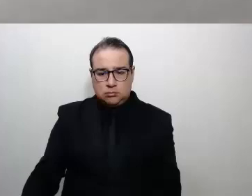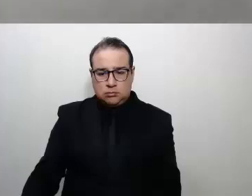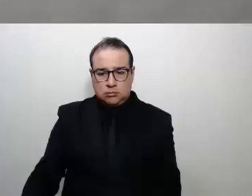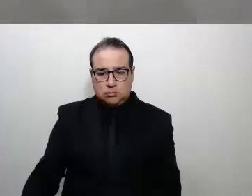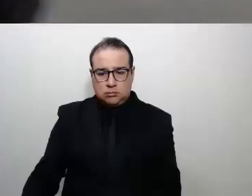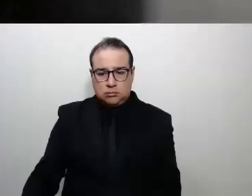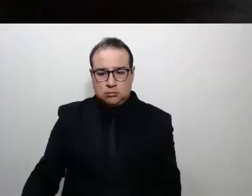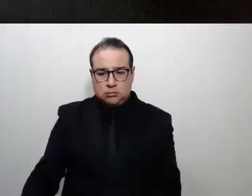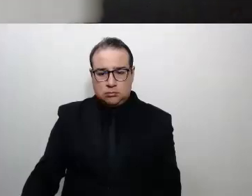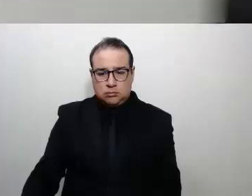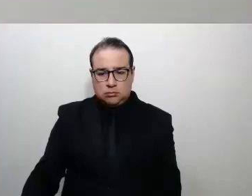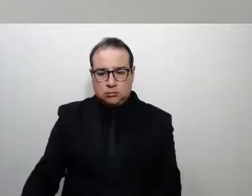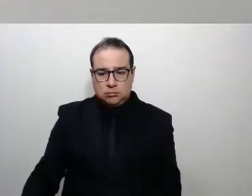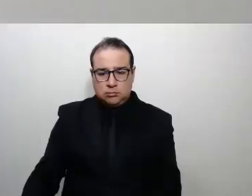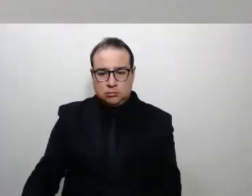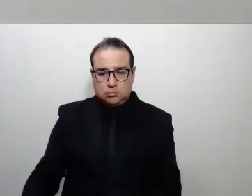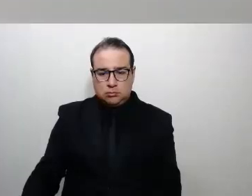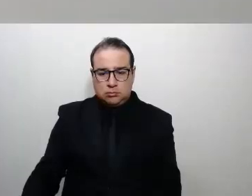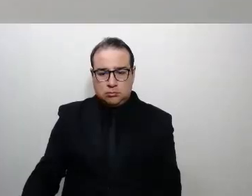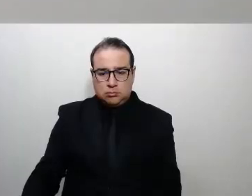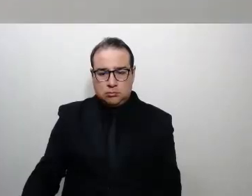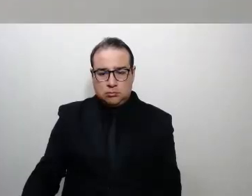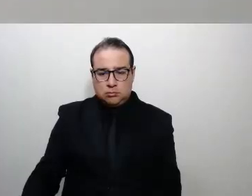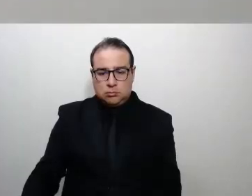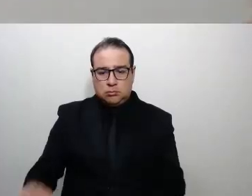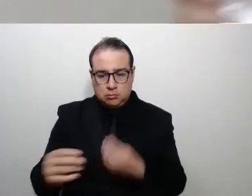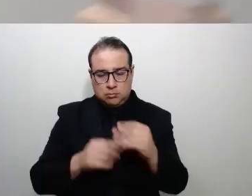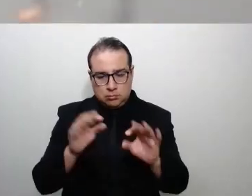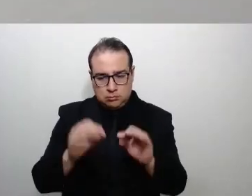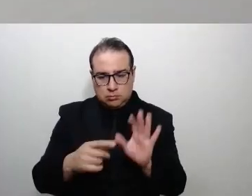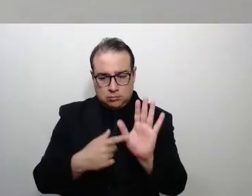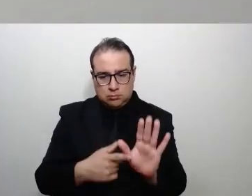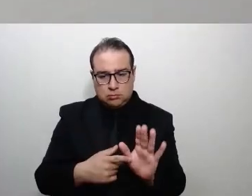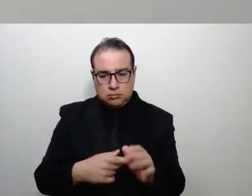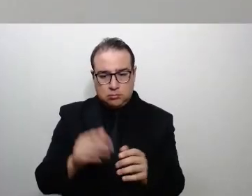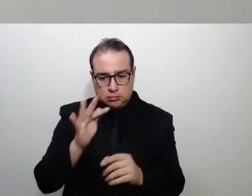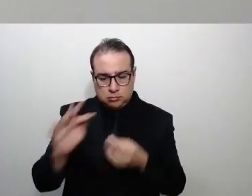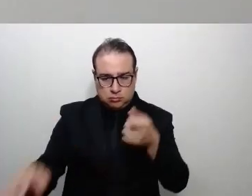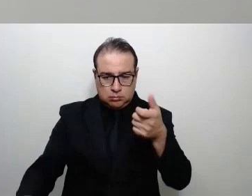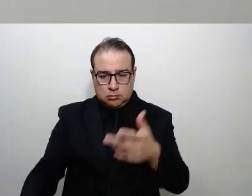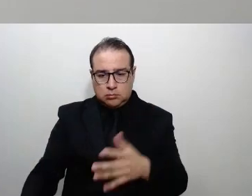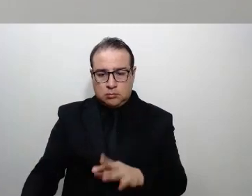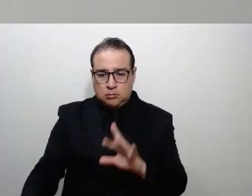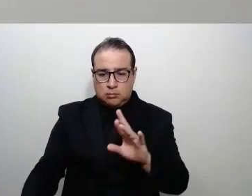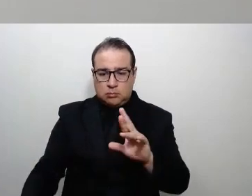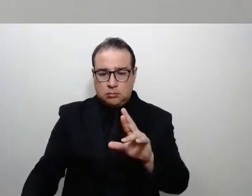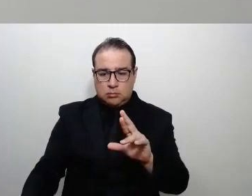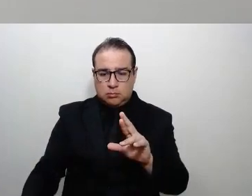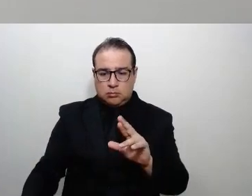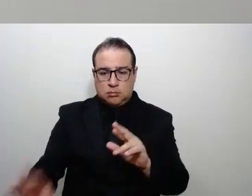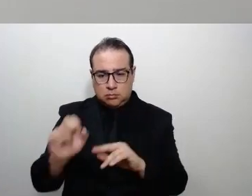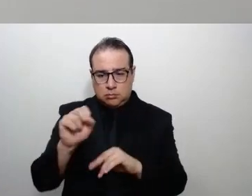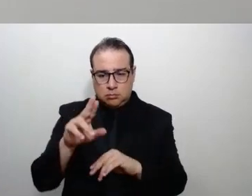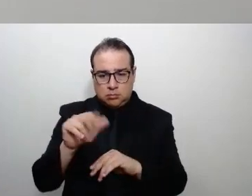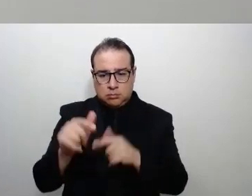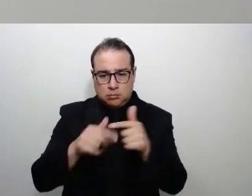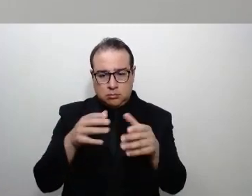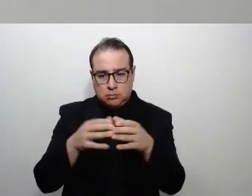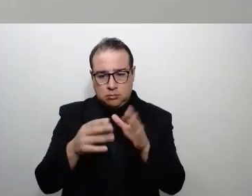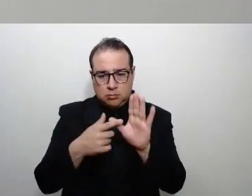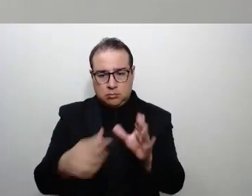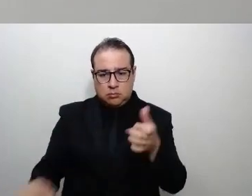junto com o juiz federal Dr harlison Bezerra que é o diretor do foro